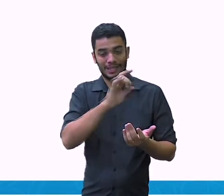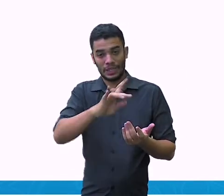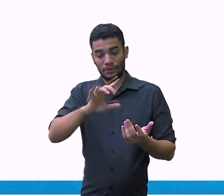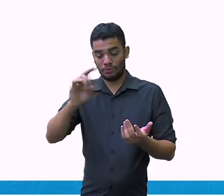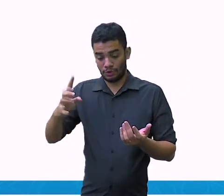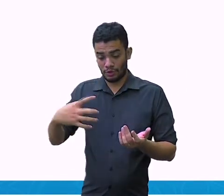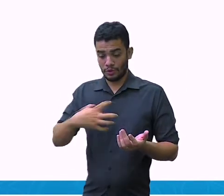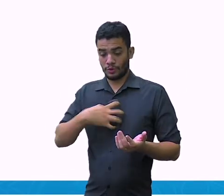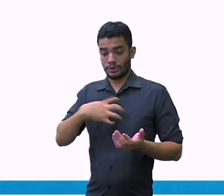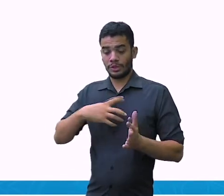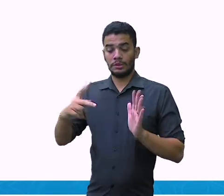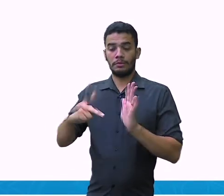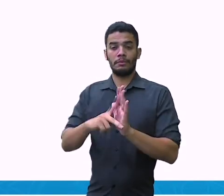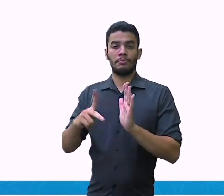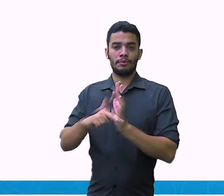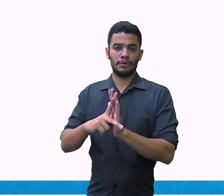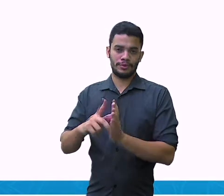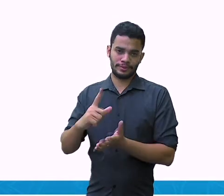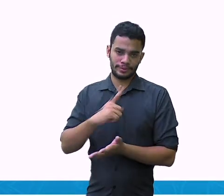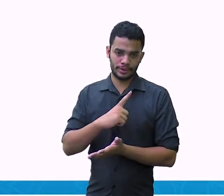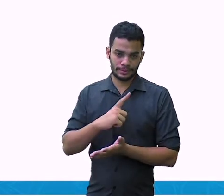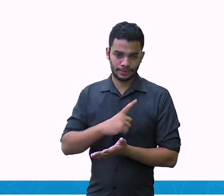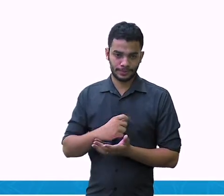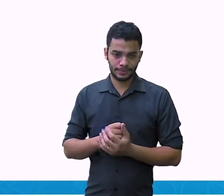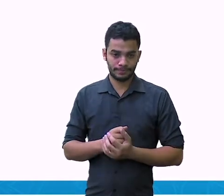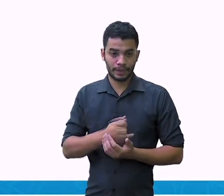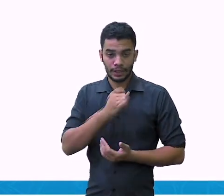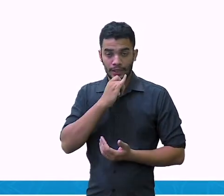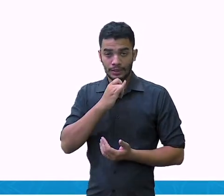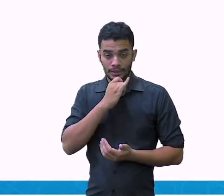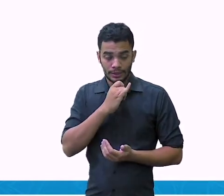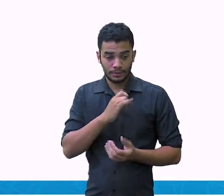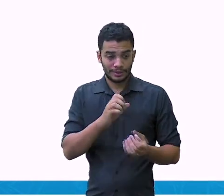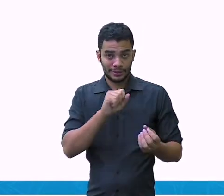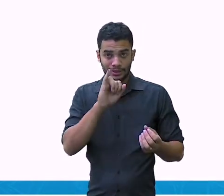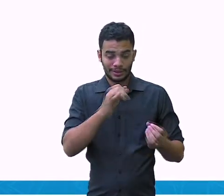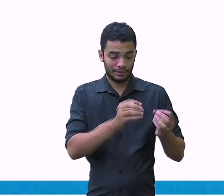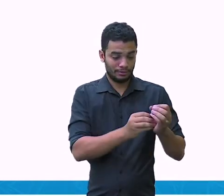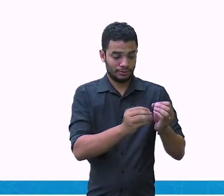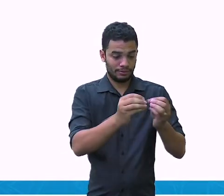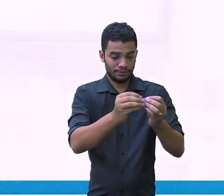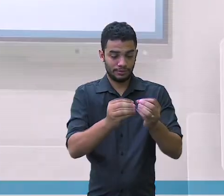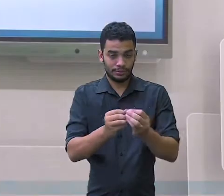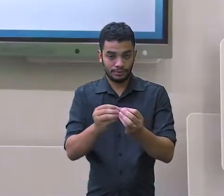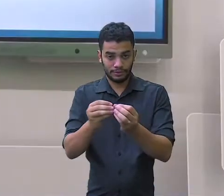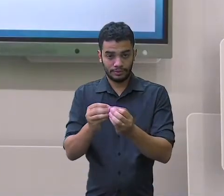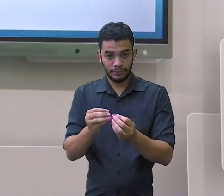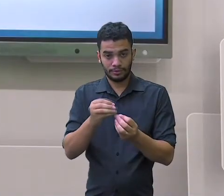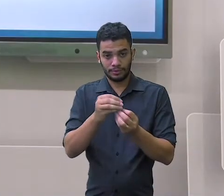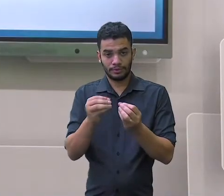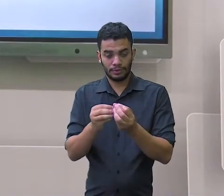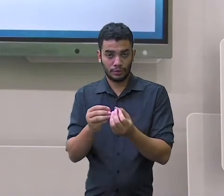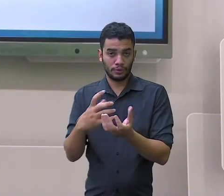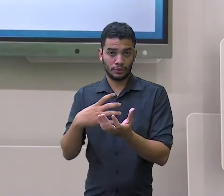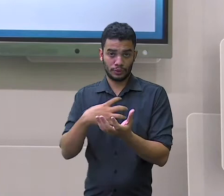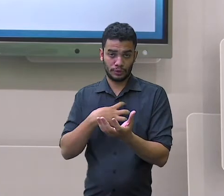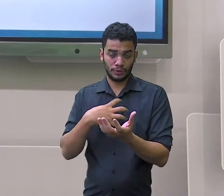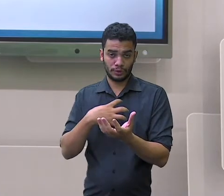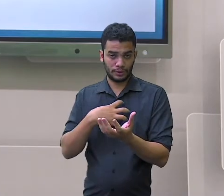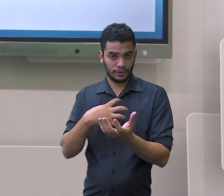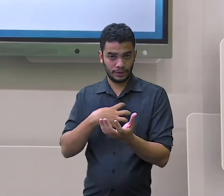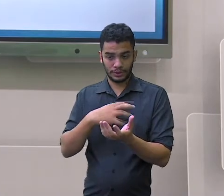células, por terem formas diferentes, elas desempenham funções